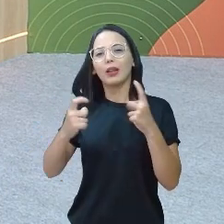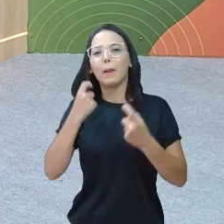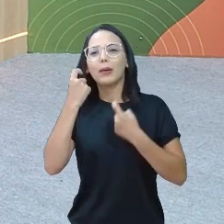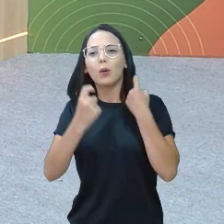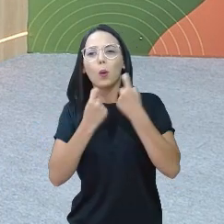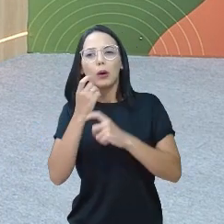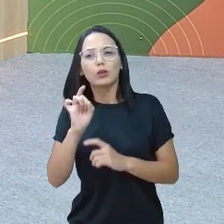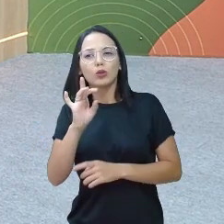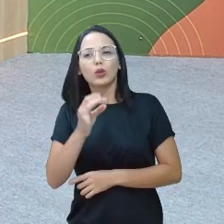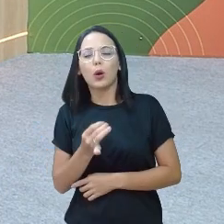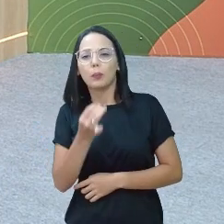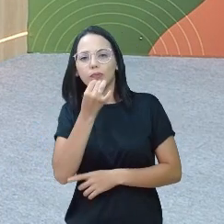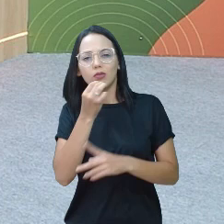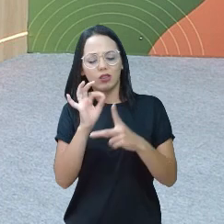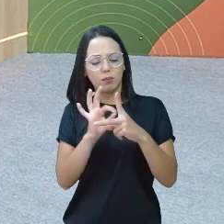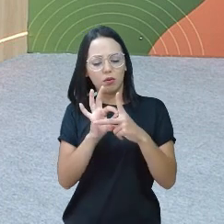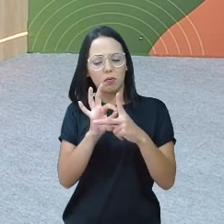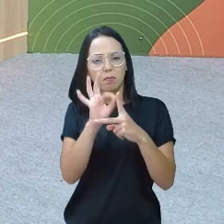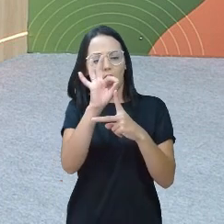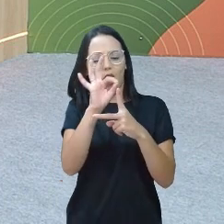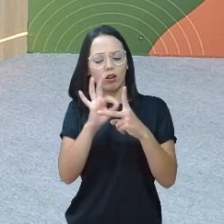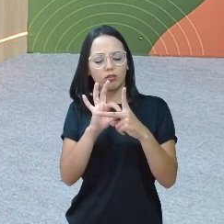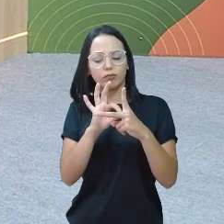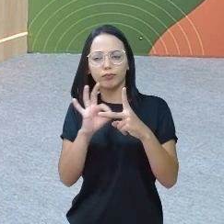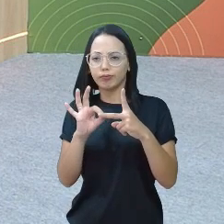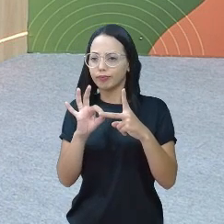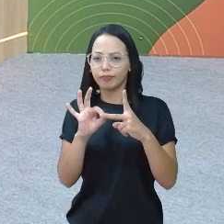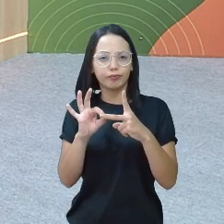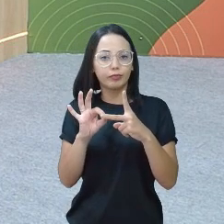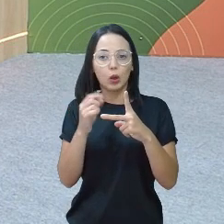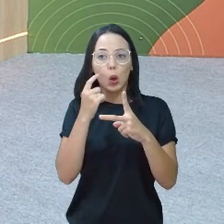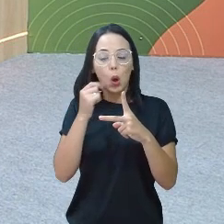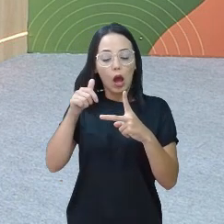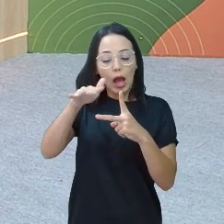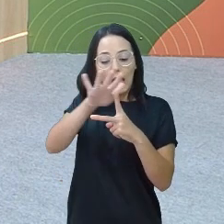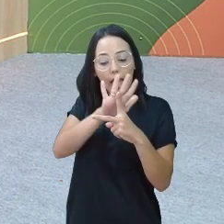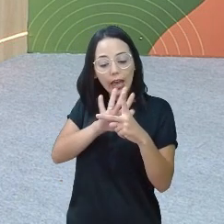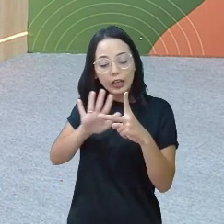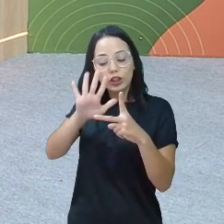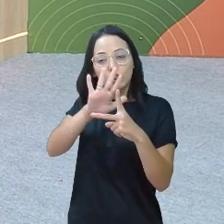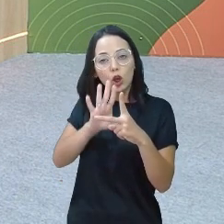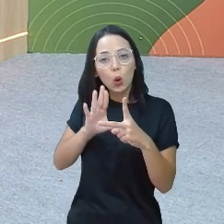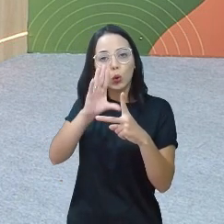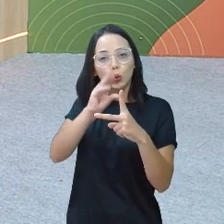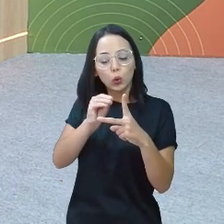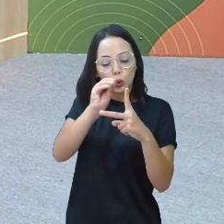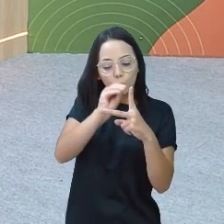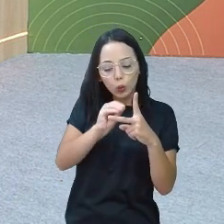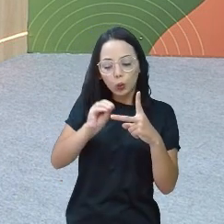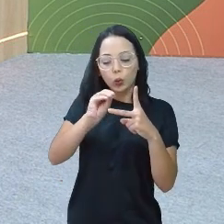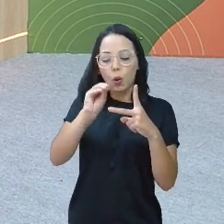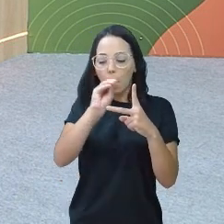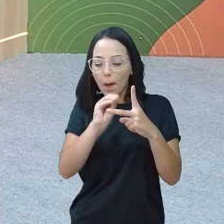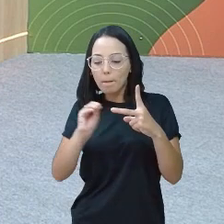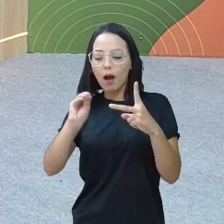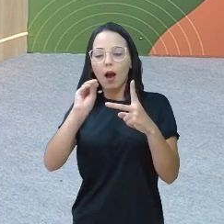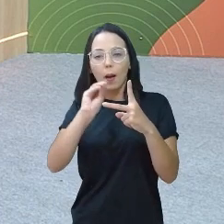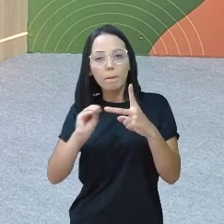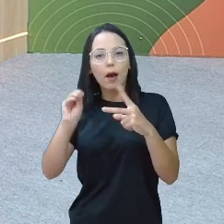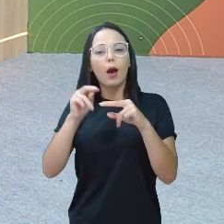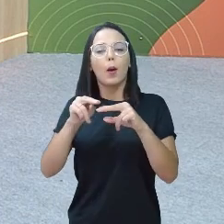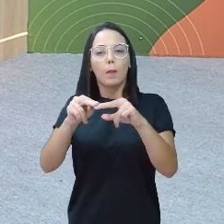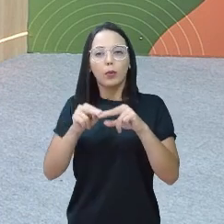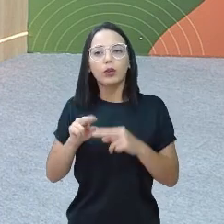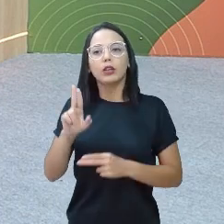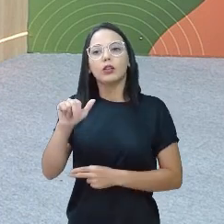preocupando somente com o comprimento e a largura, não. Essa região aqui toda, ó, ela está sendo ocupada. Por isso que a nossa